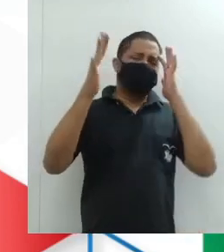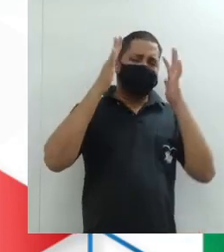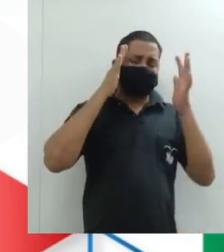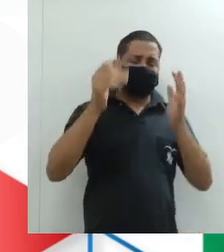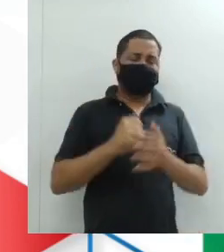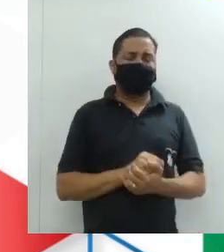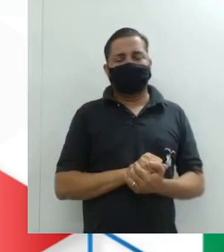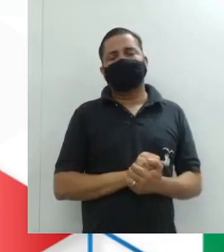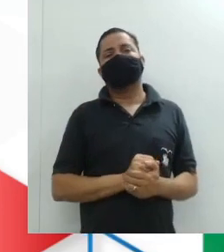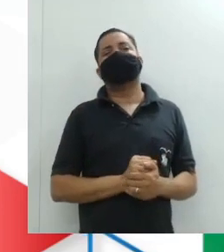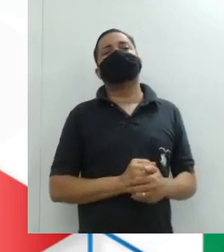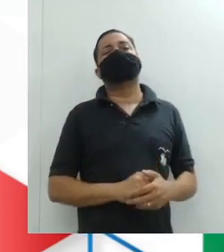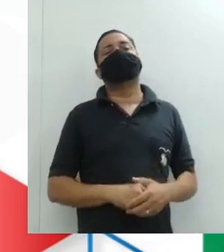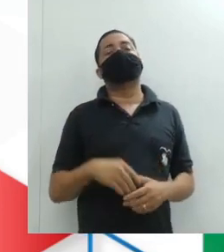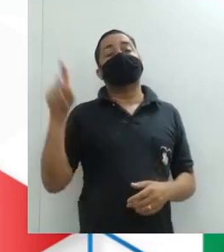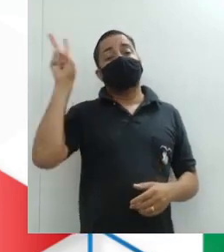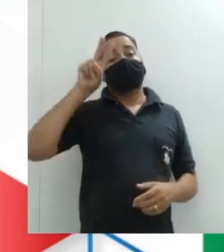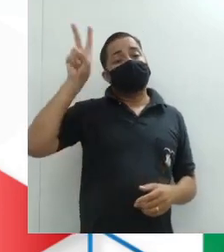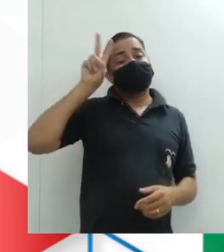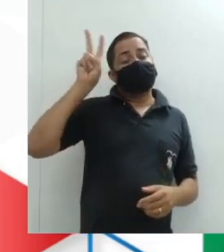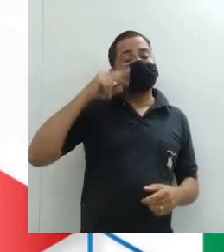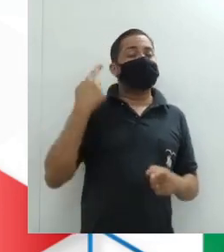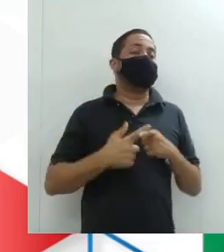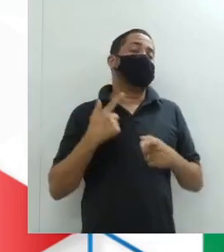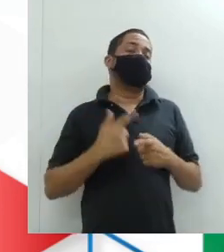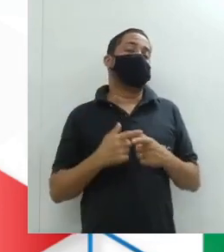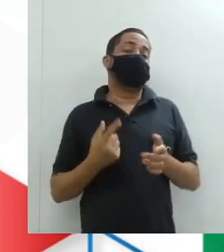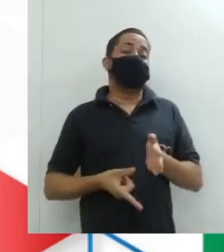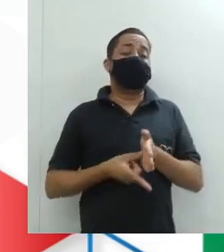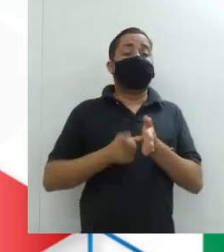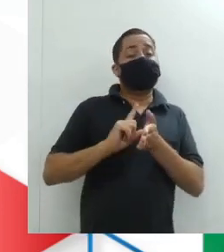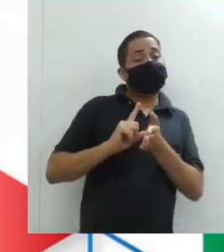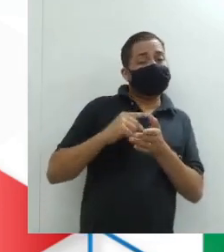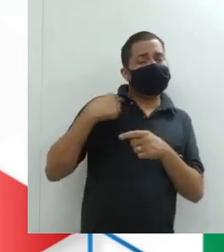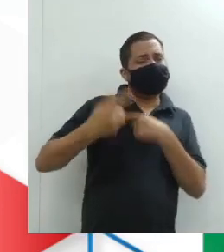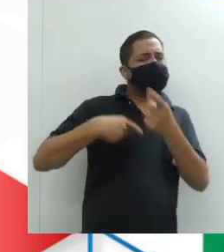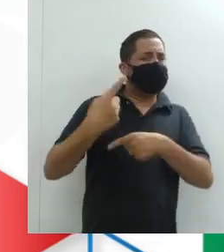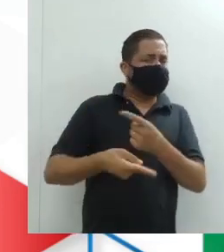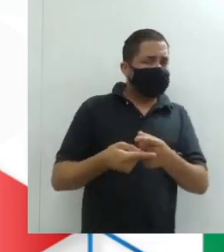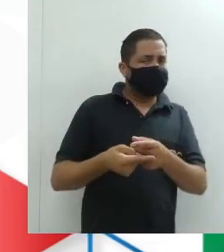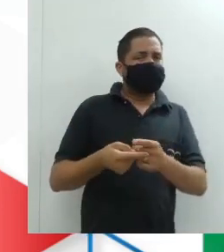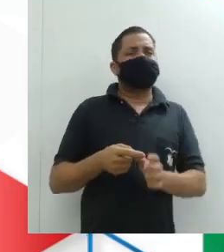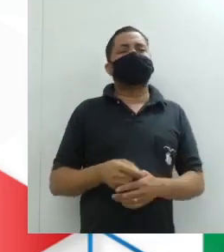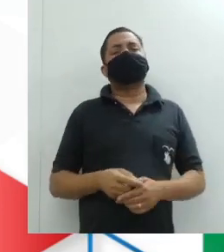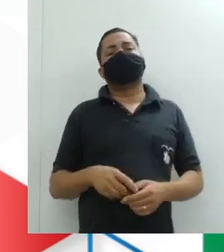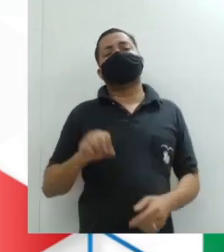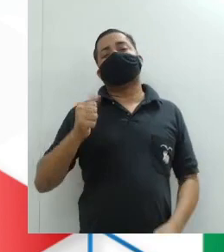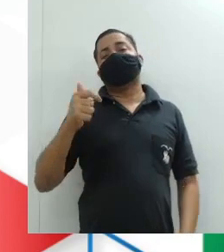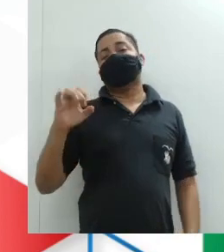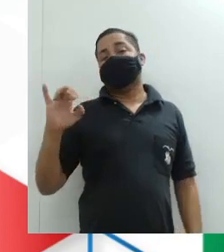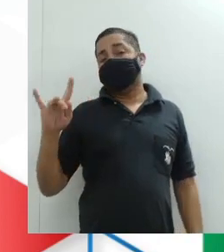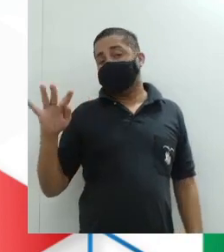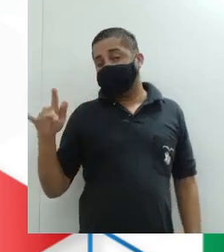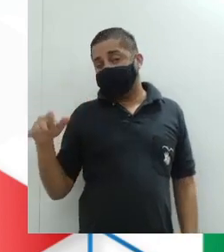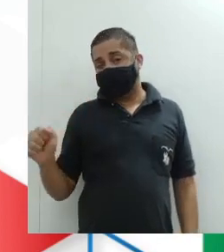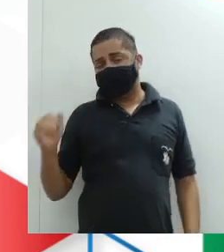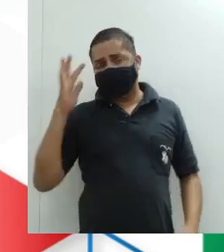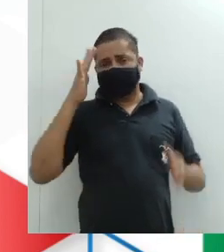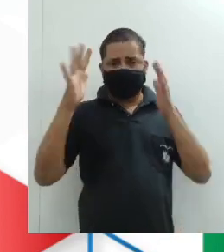pai da filosofia, lembrem-se, porque antes e depois de Sócrates, a filosofia,